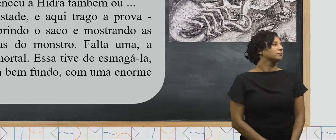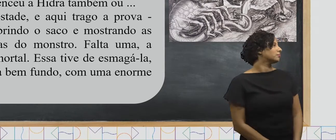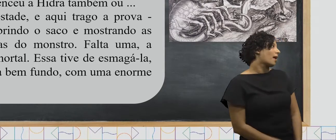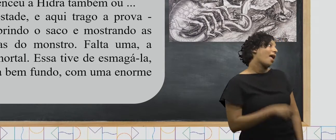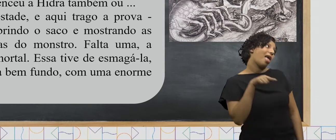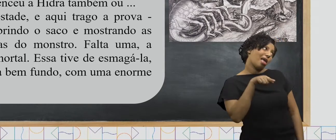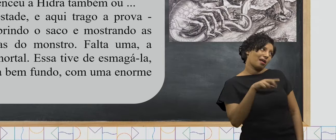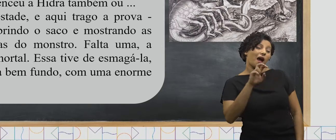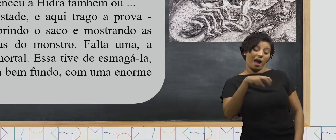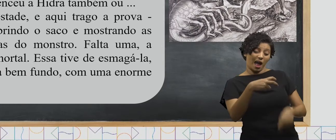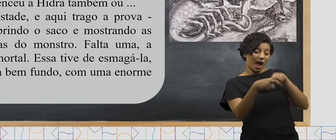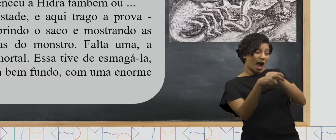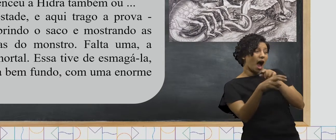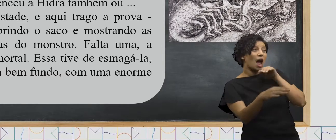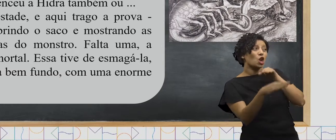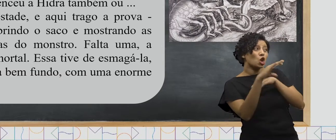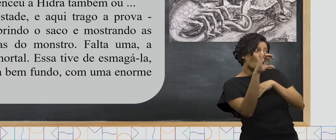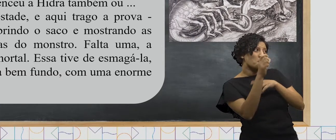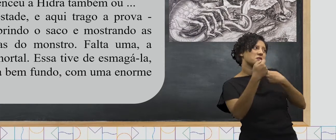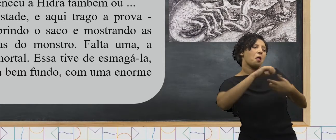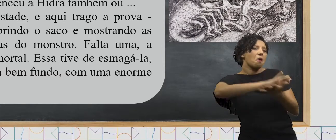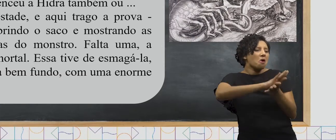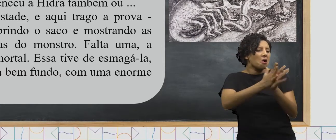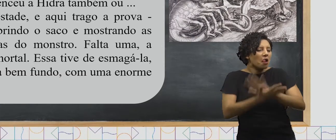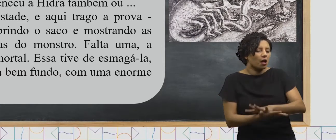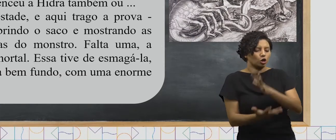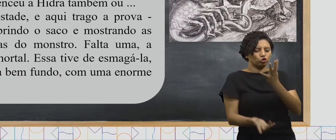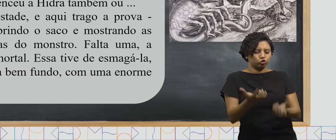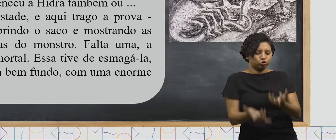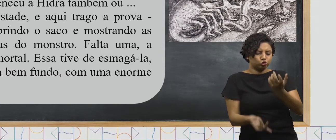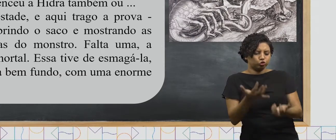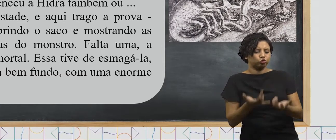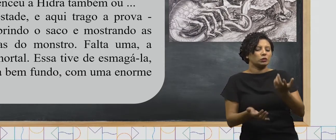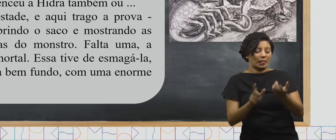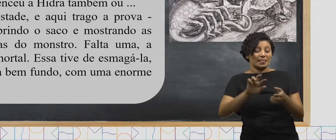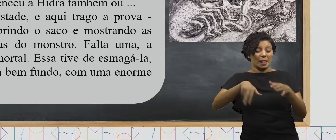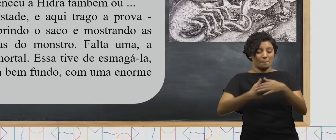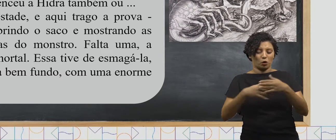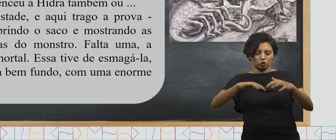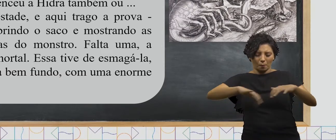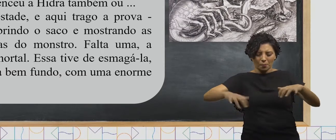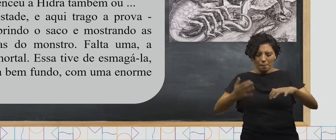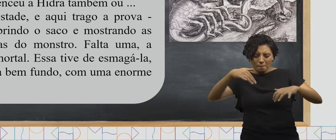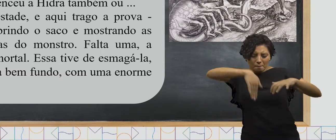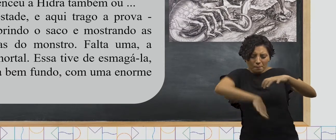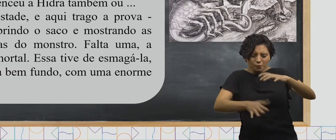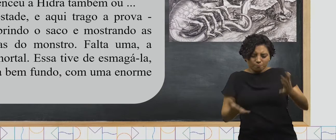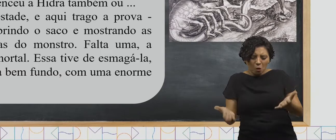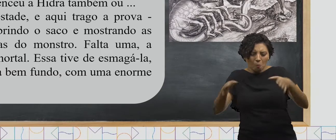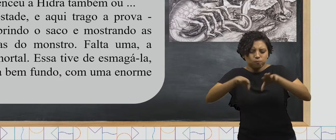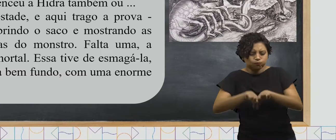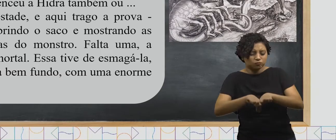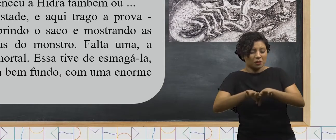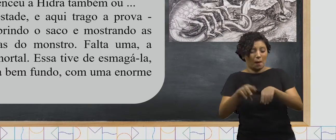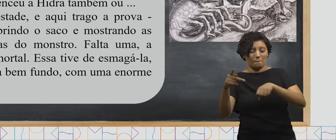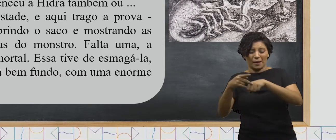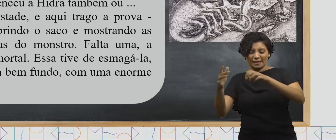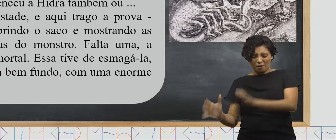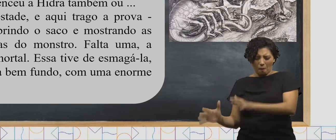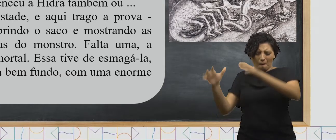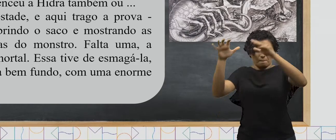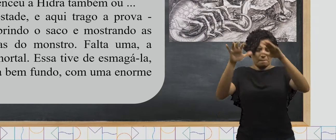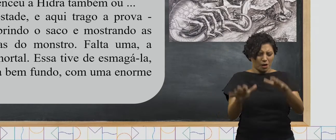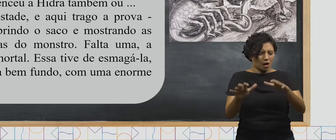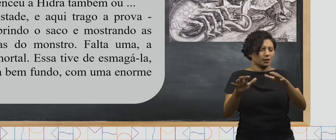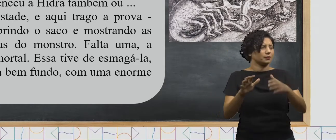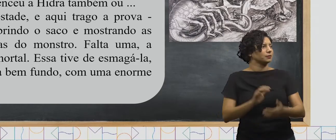imortal. Essa tive de esmagá-la, queimá-la e enterrá-la bem fundo, com uma enorme